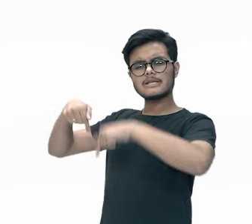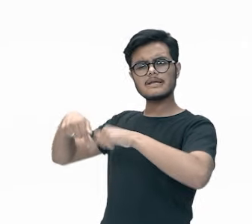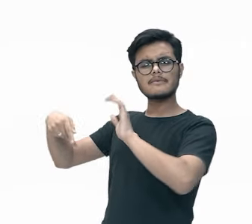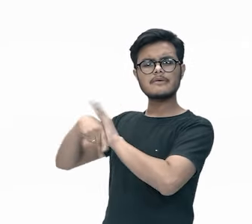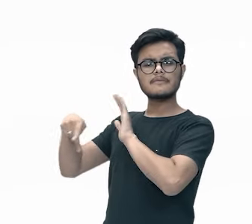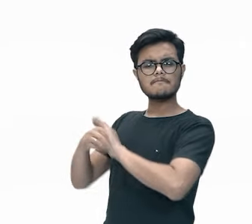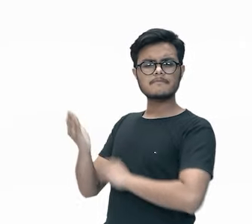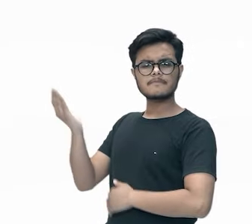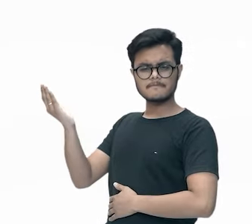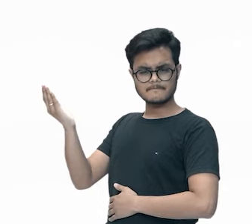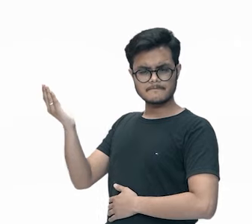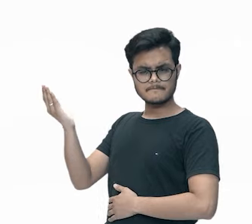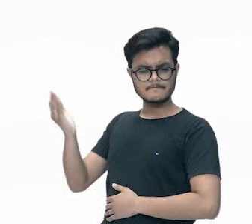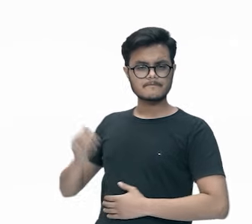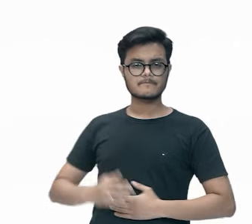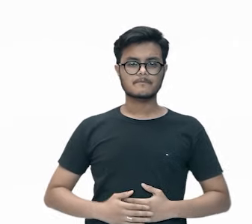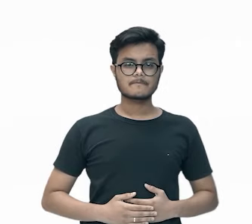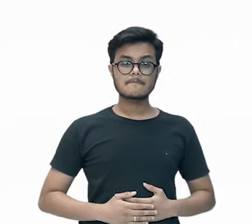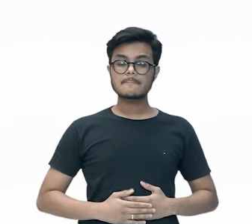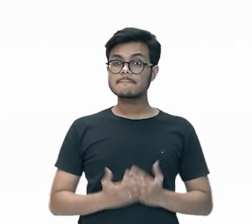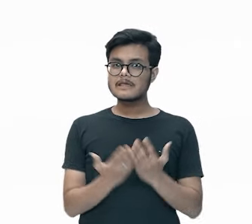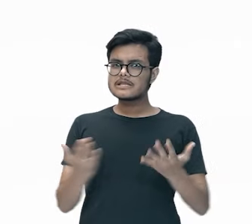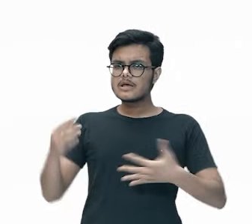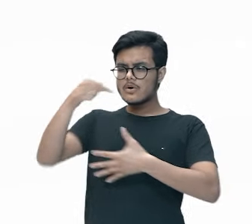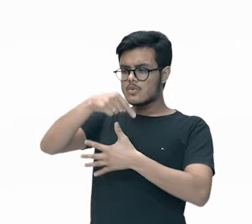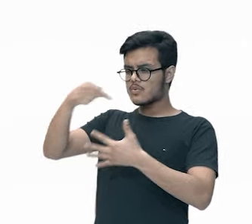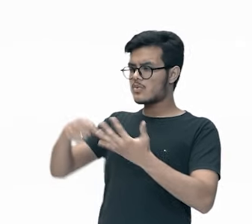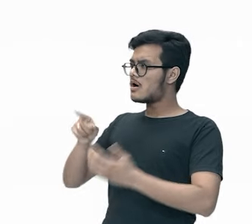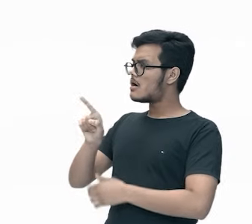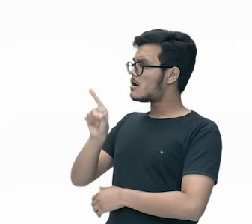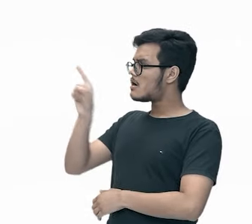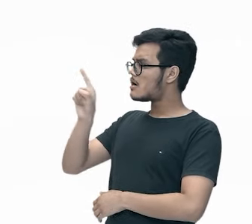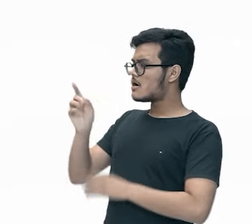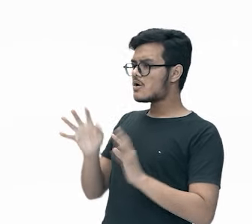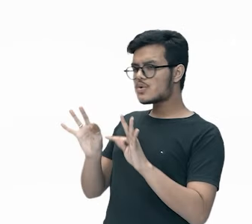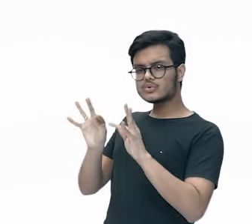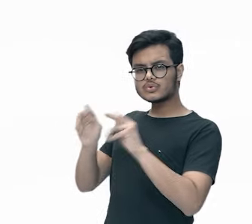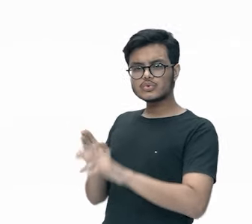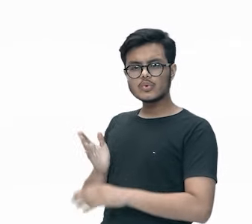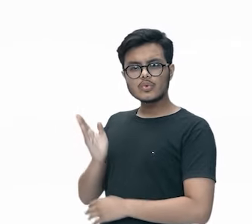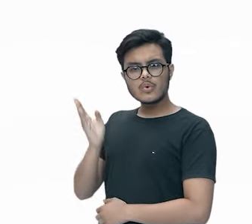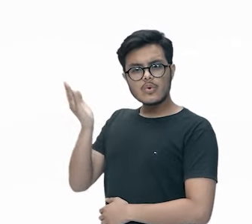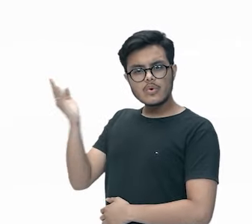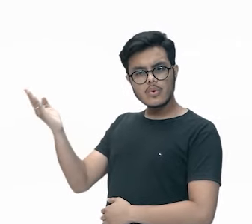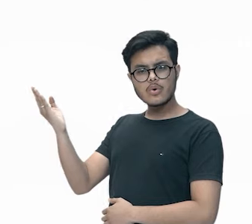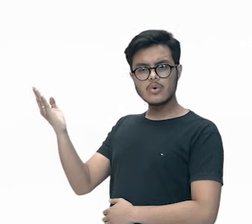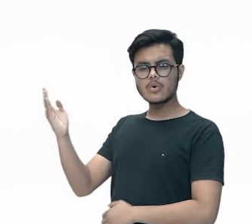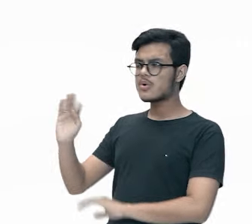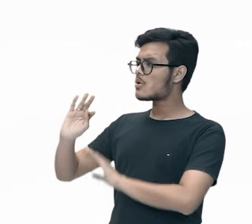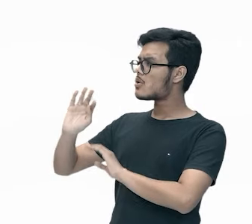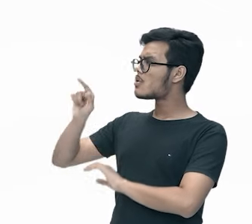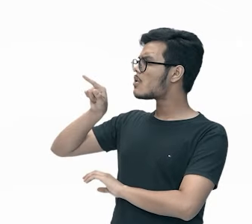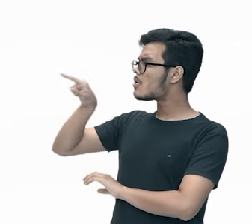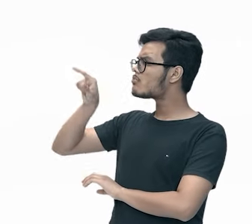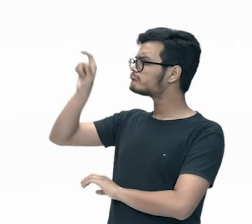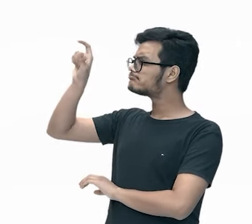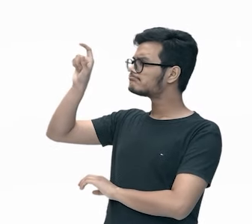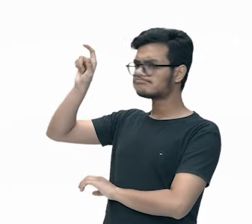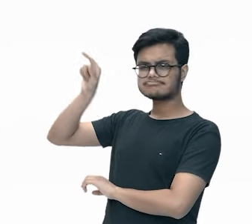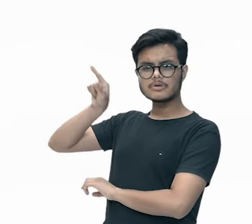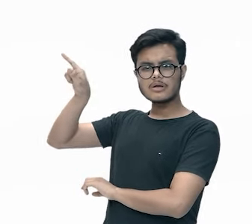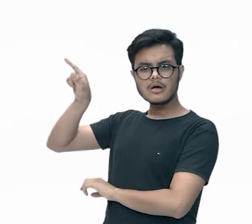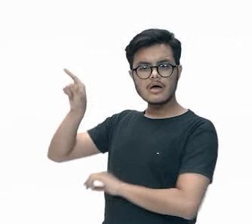e aromático. Cada um deles, todos eles, melhor iniciando, né, o texto, todos eles têm carbono